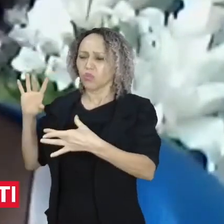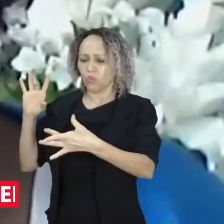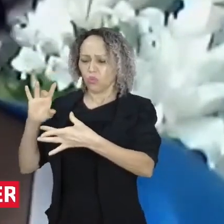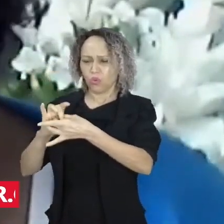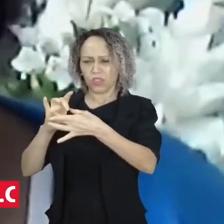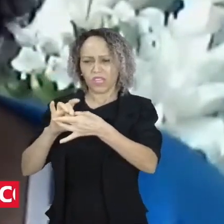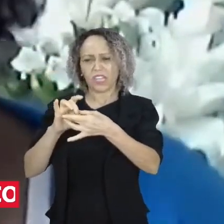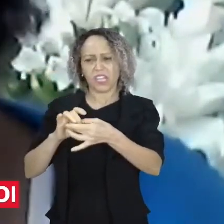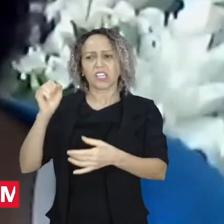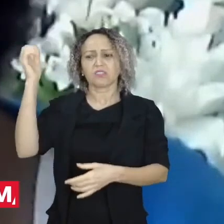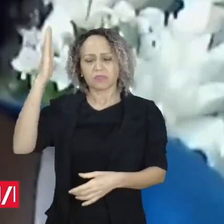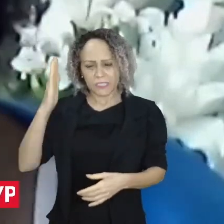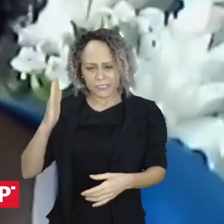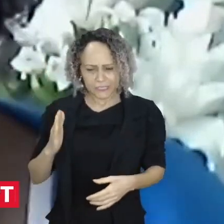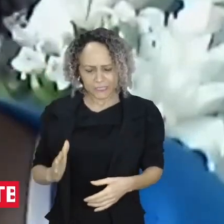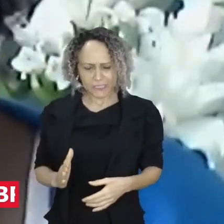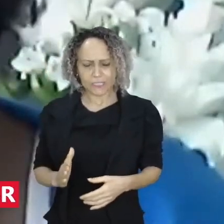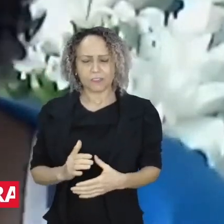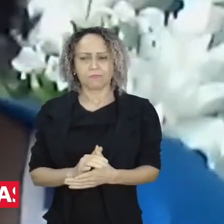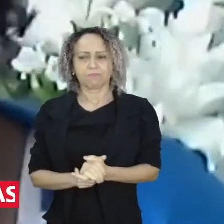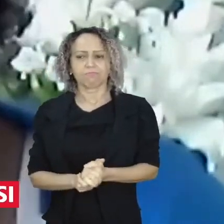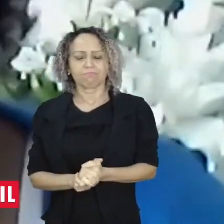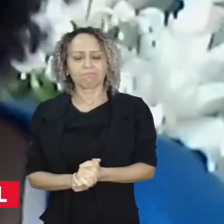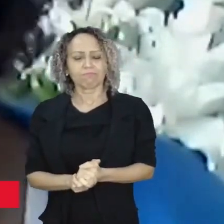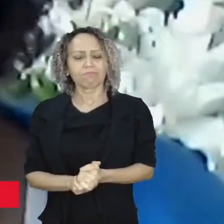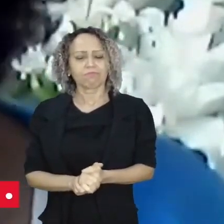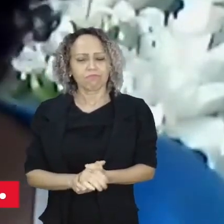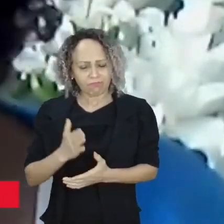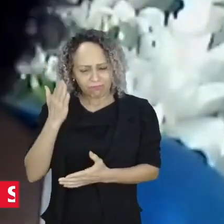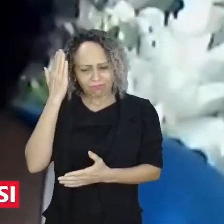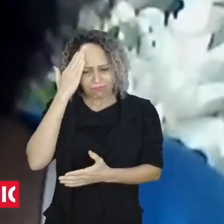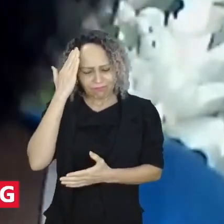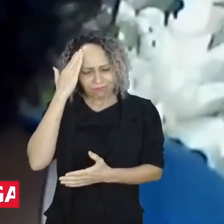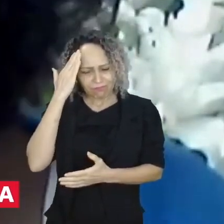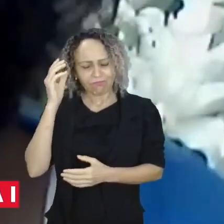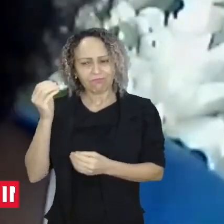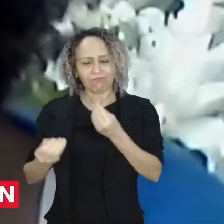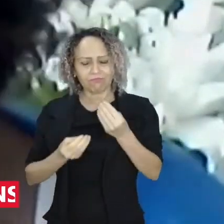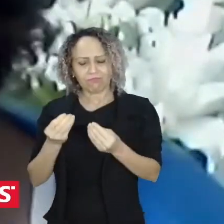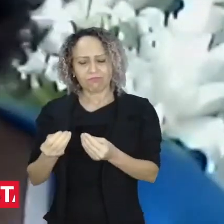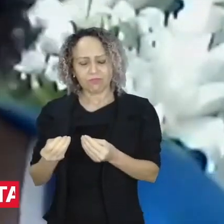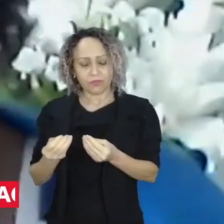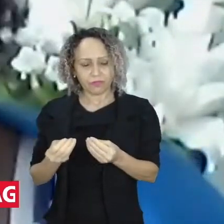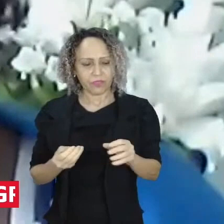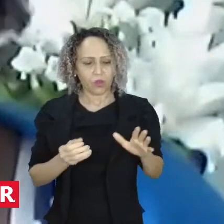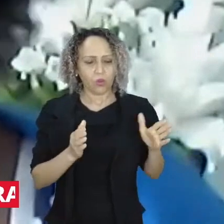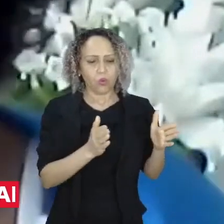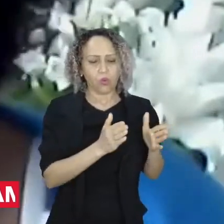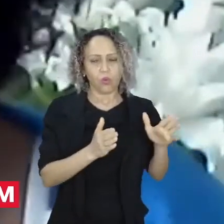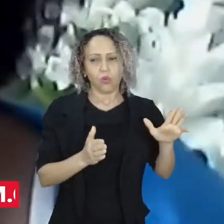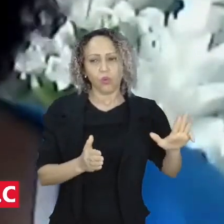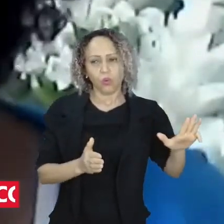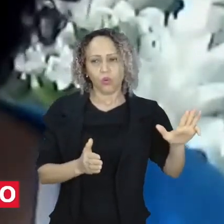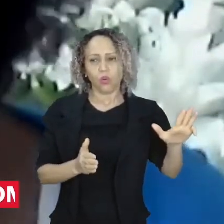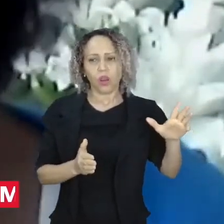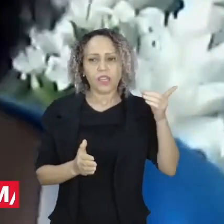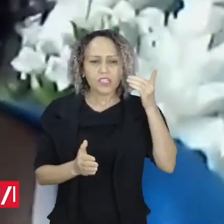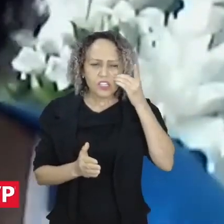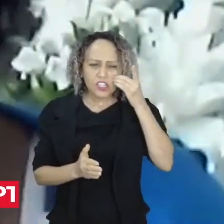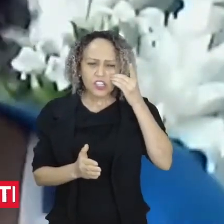tremenda. Então, eu tenho até hoje as mulheres de axé, que sabem que eu